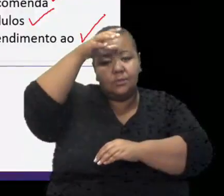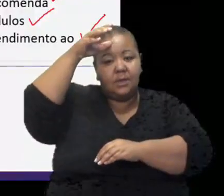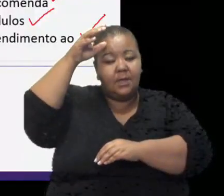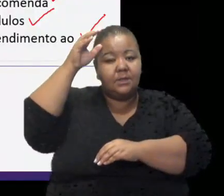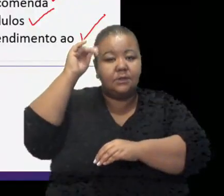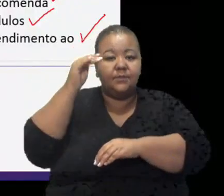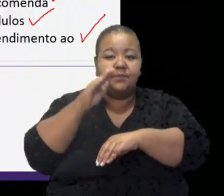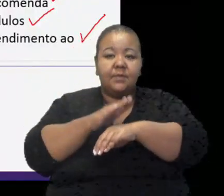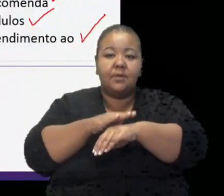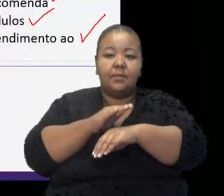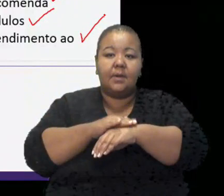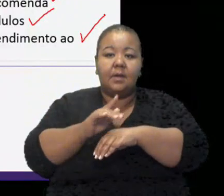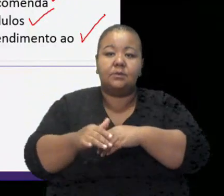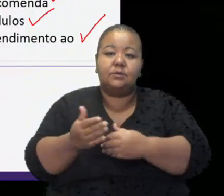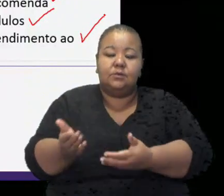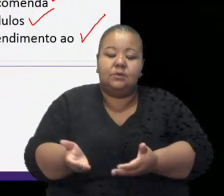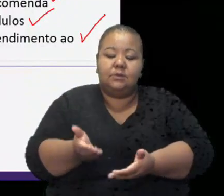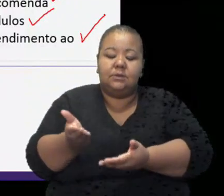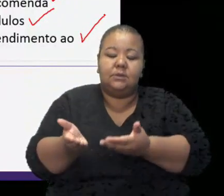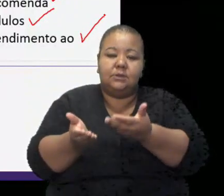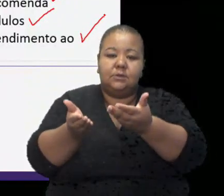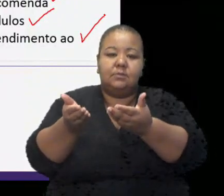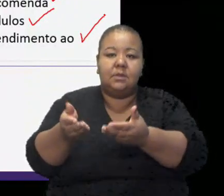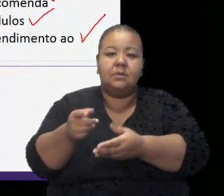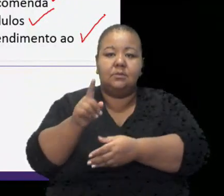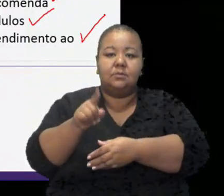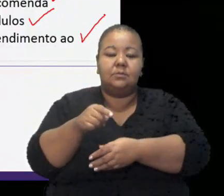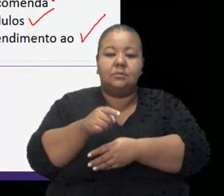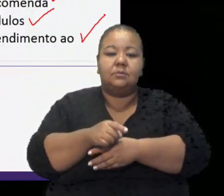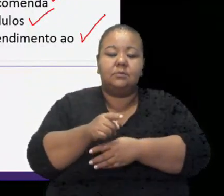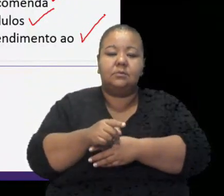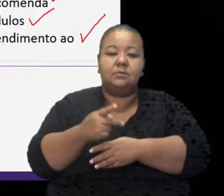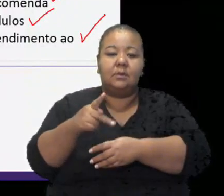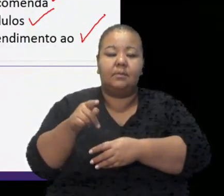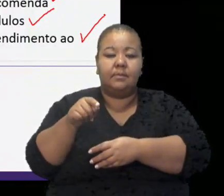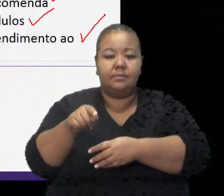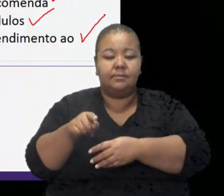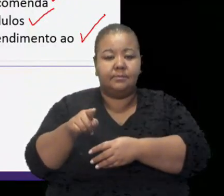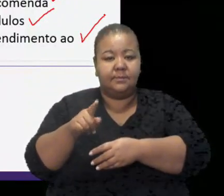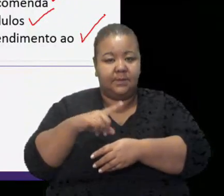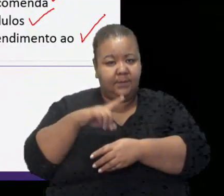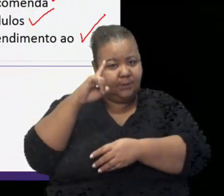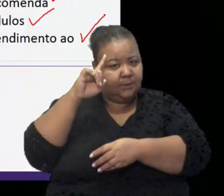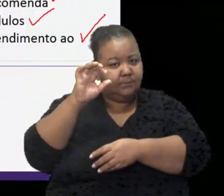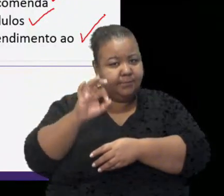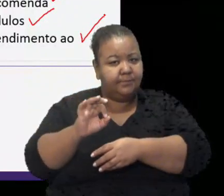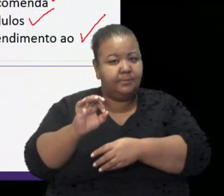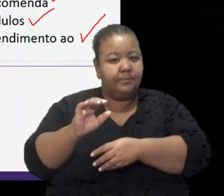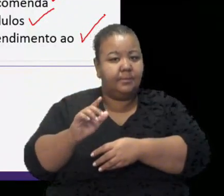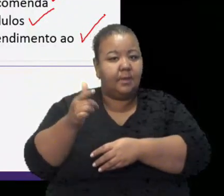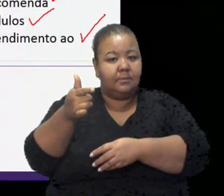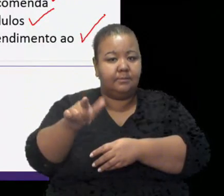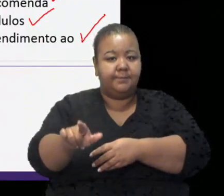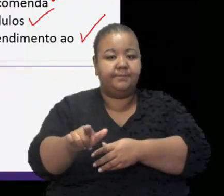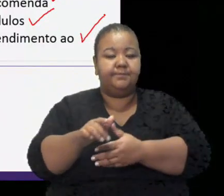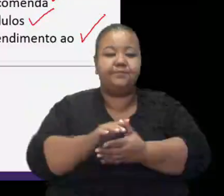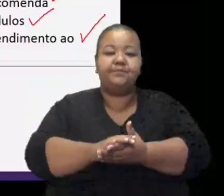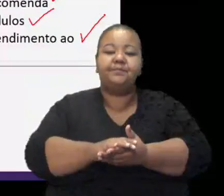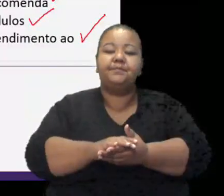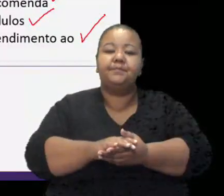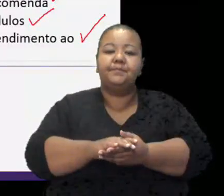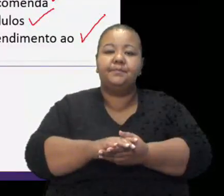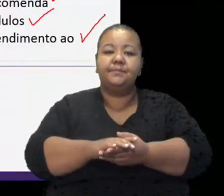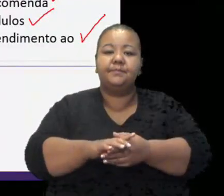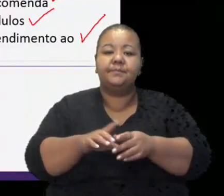atendimento ao cliente gira em torno de um prazo médio para isso acontecer. Temos